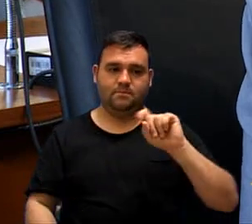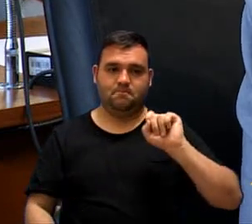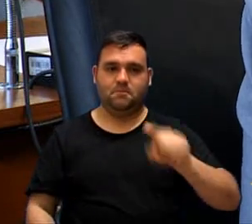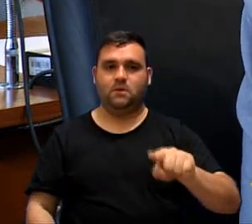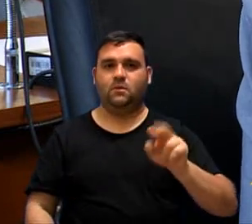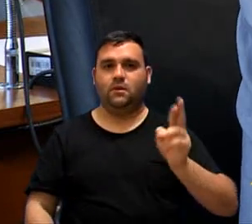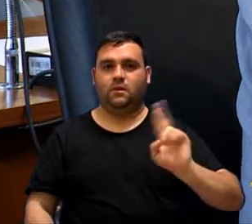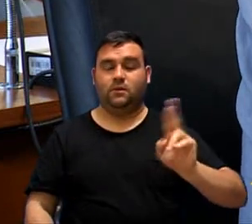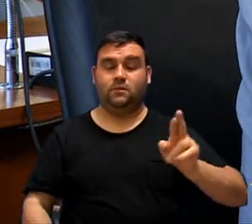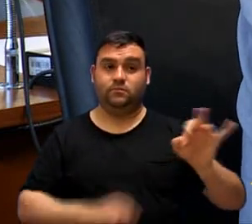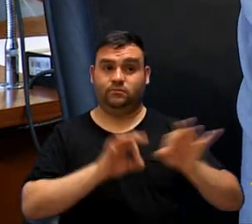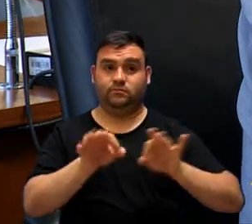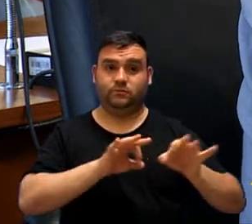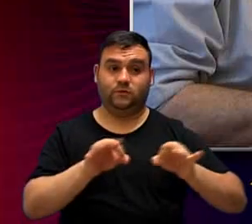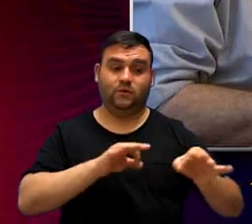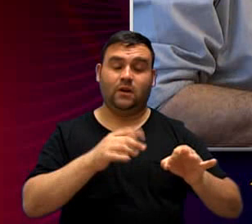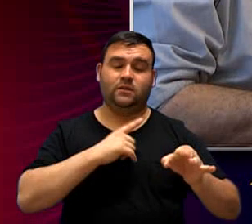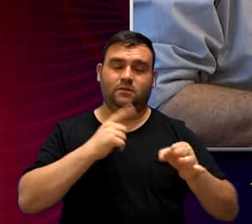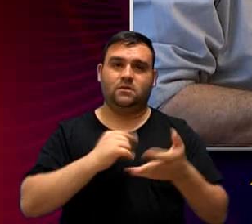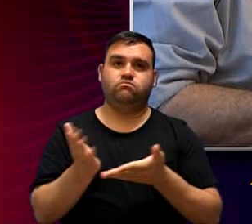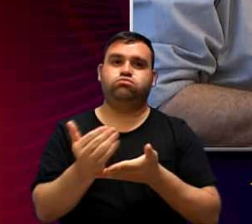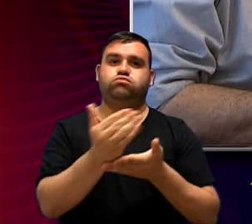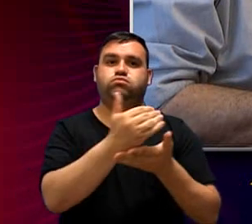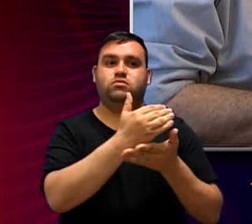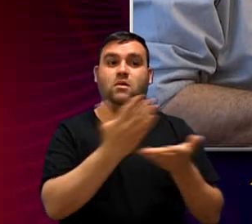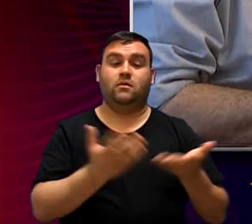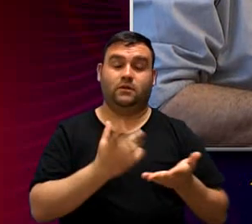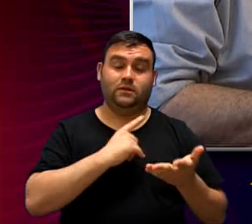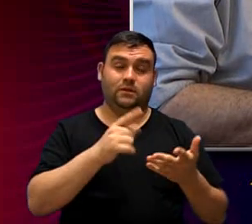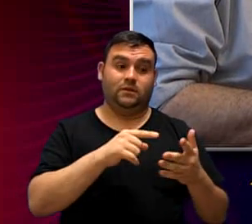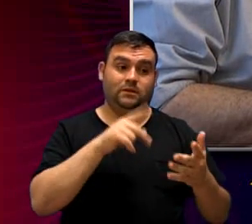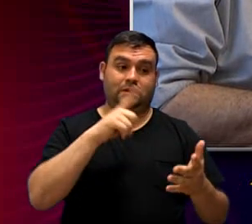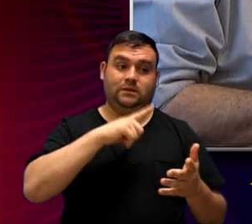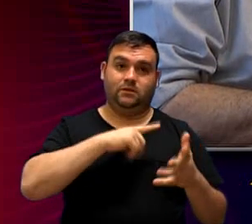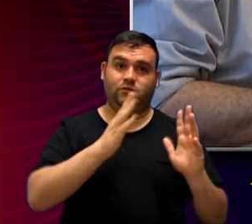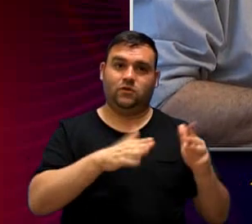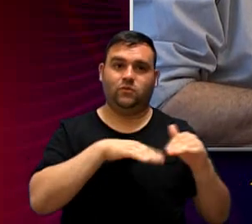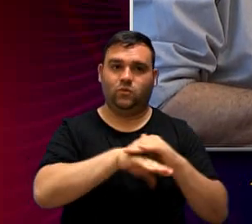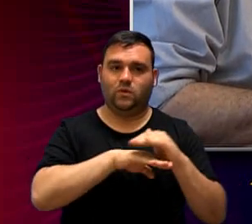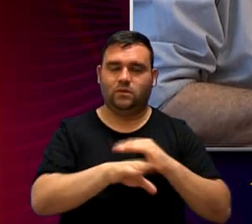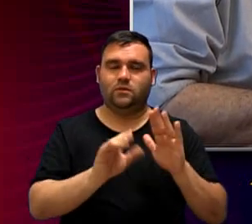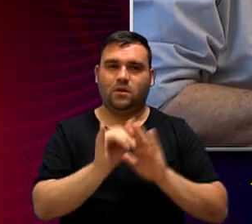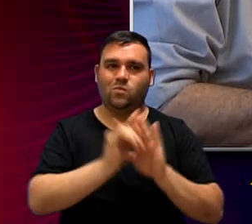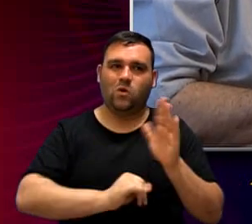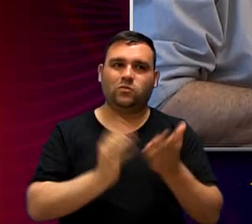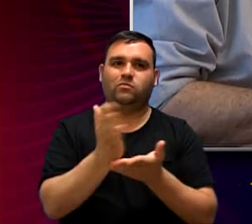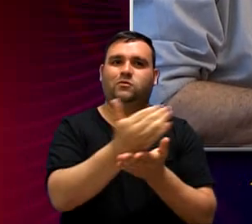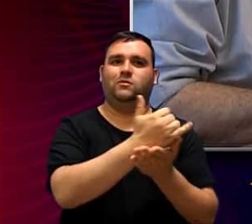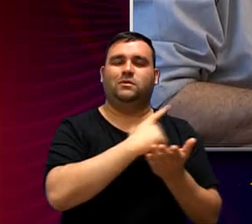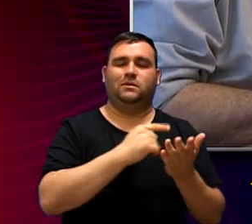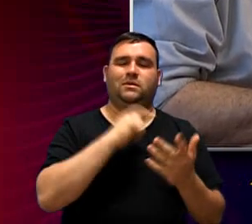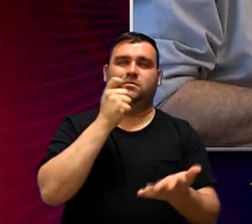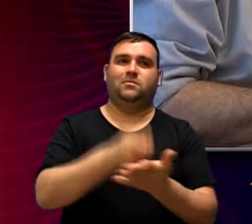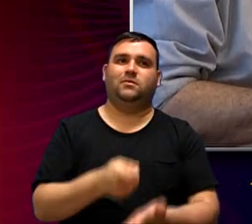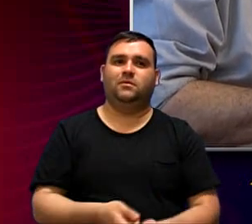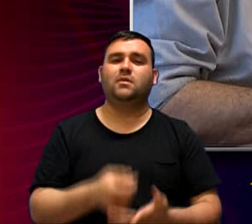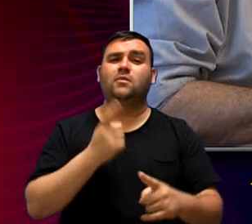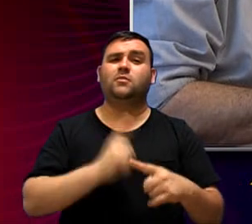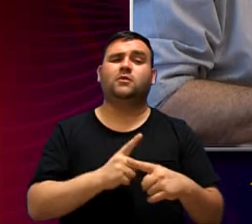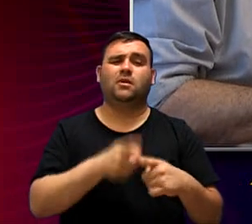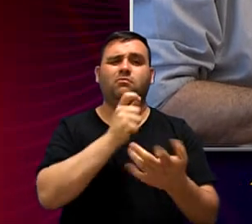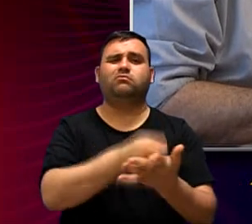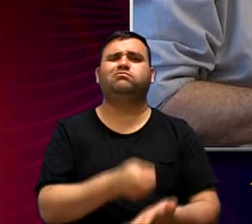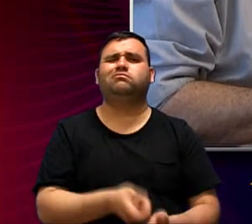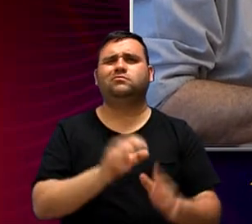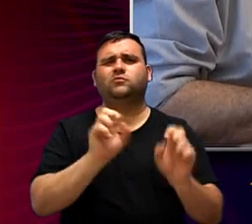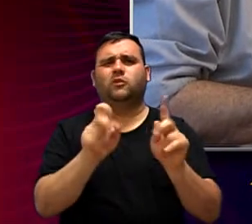R$ 6.000. Previsão de arrecadação aqui, que é receita. Receita. Quer dizer que é só para custeio também. É para custeio,